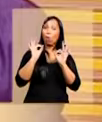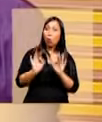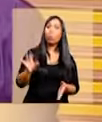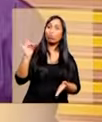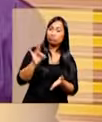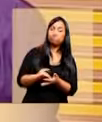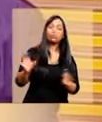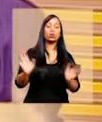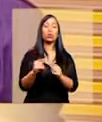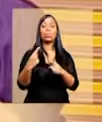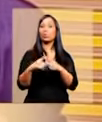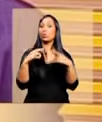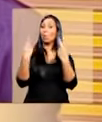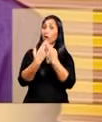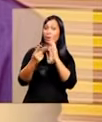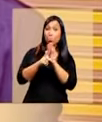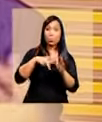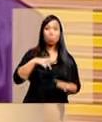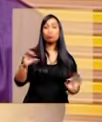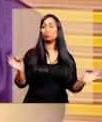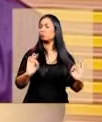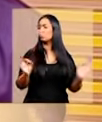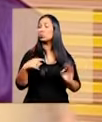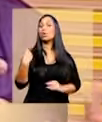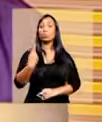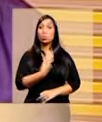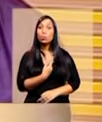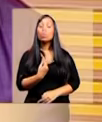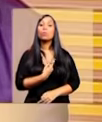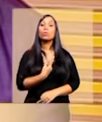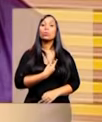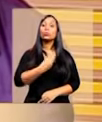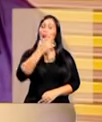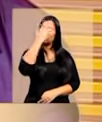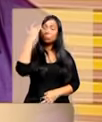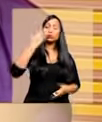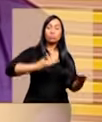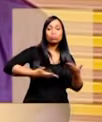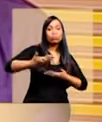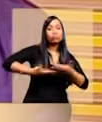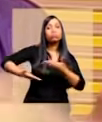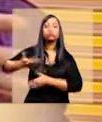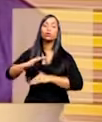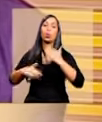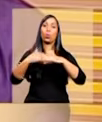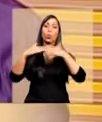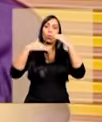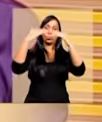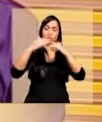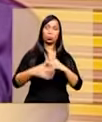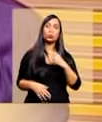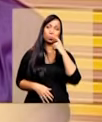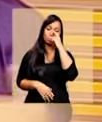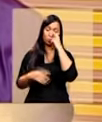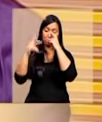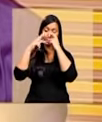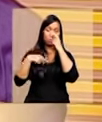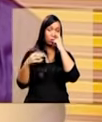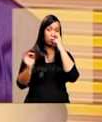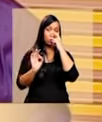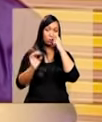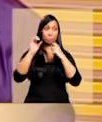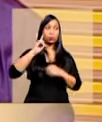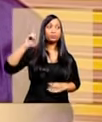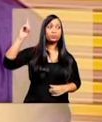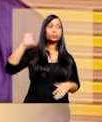Não definitivamente, porque o reino não é nosso. Nós estamos como coparticipantes da construção do reino, que não é